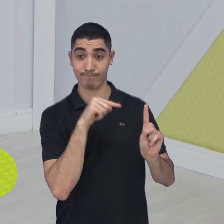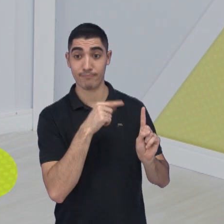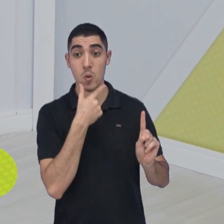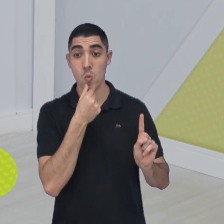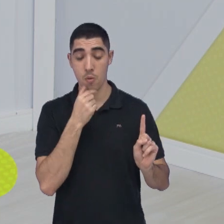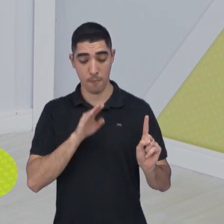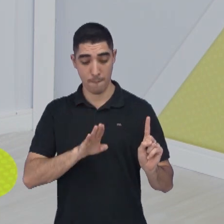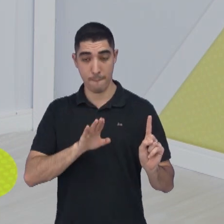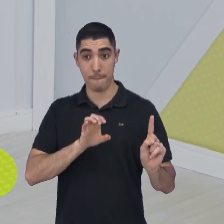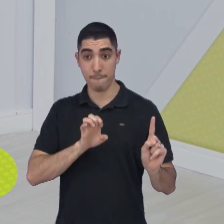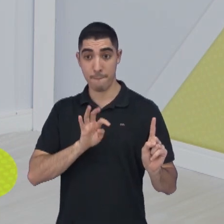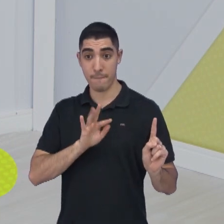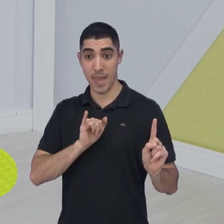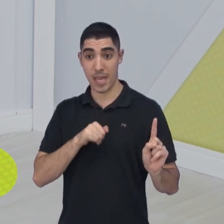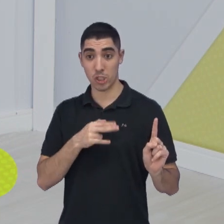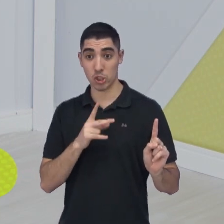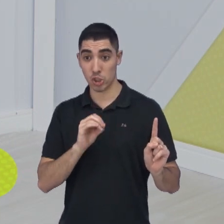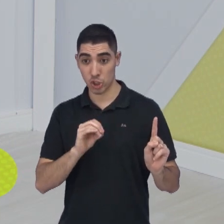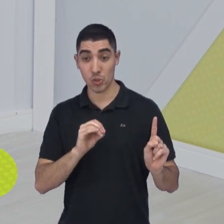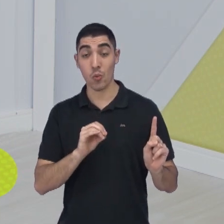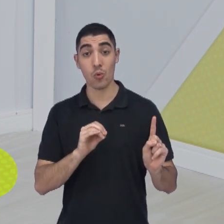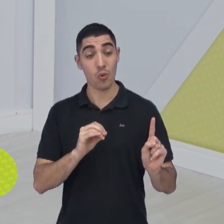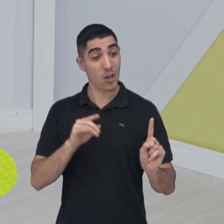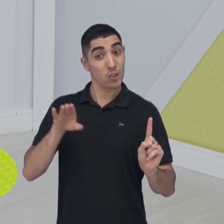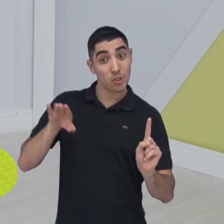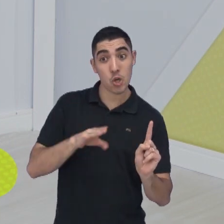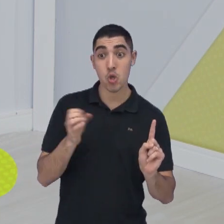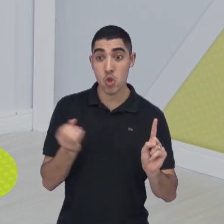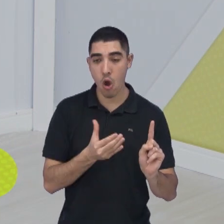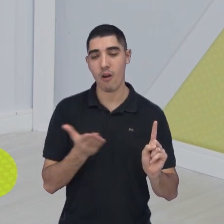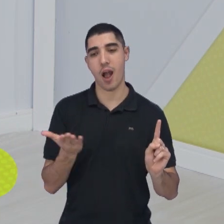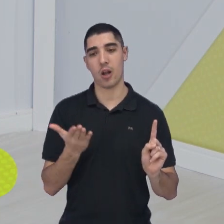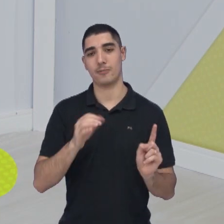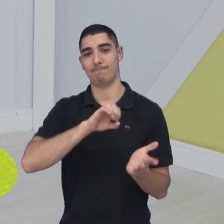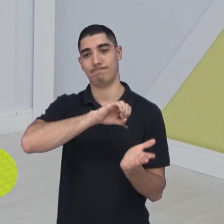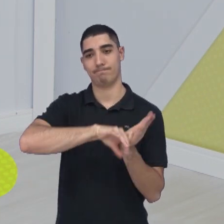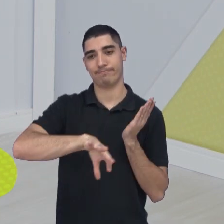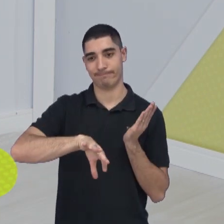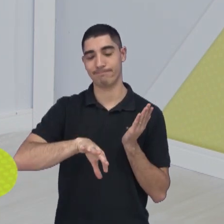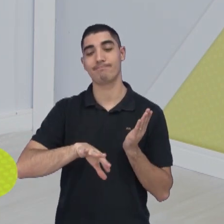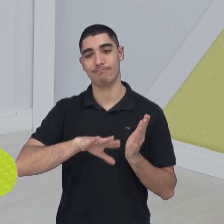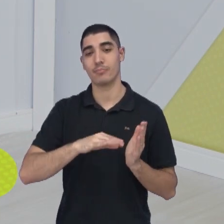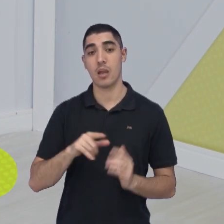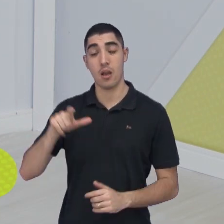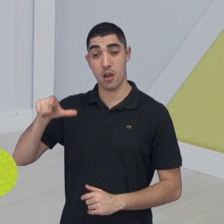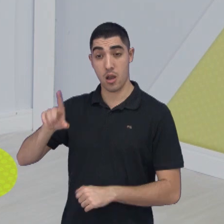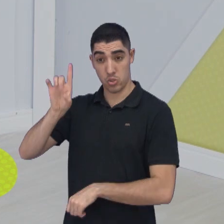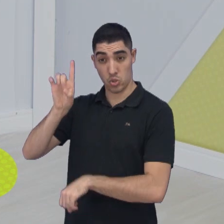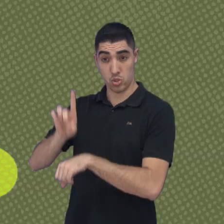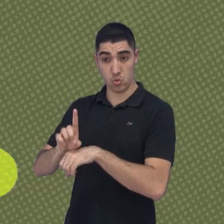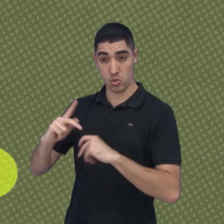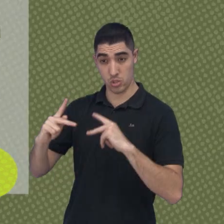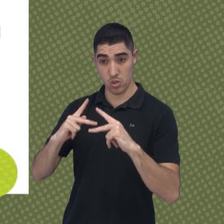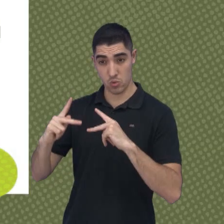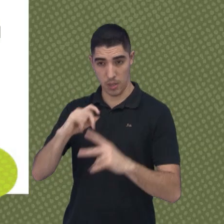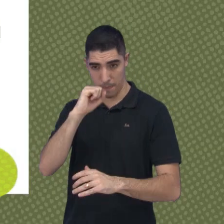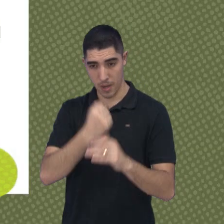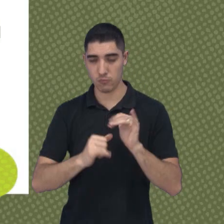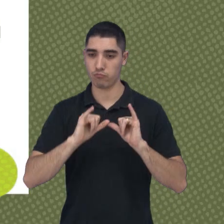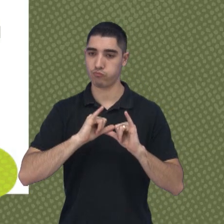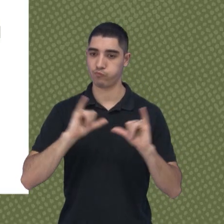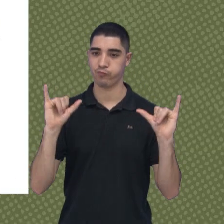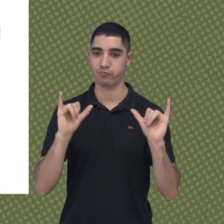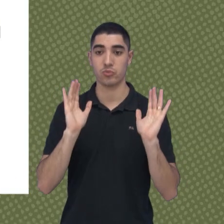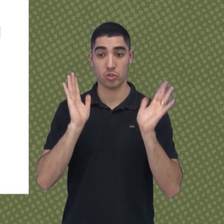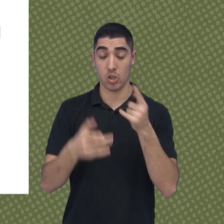equipe do São José, o ala Betinho foi... A diretoria do São José Basquetebol divulgou uma nota oficial nas suas redes sociais, e